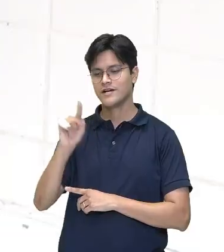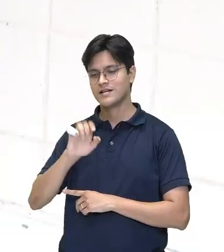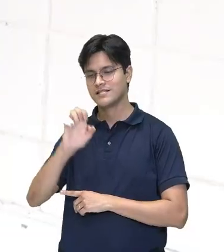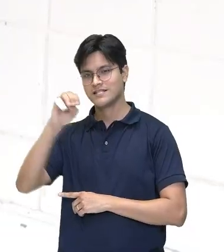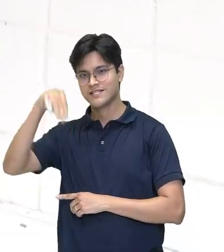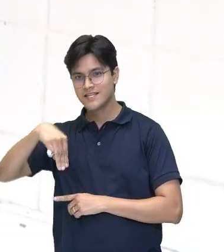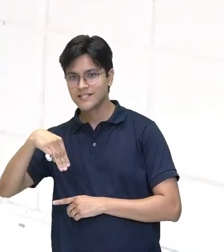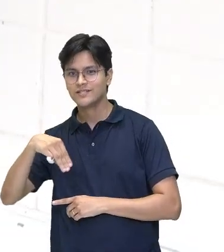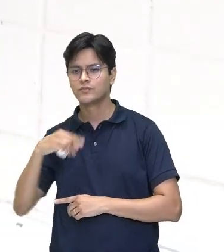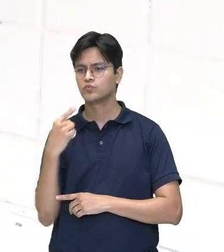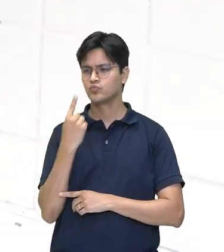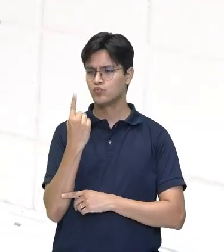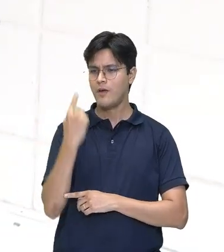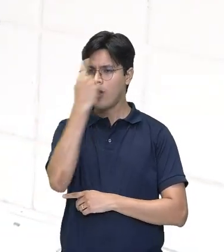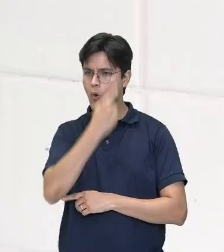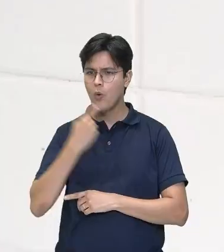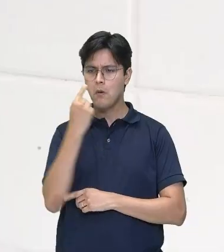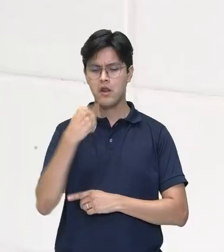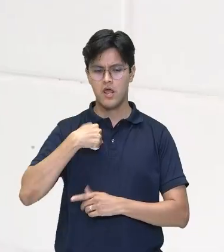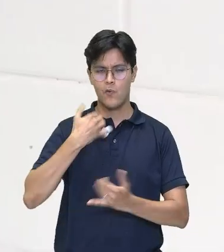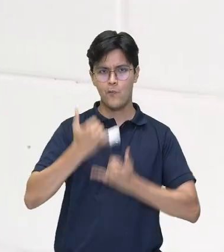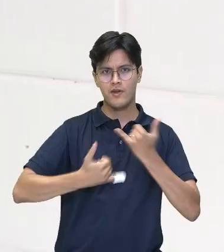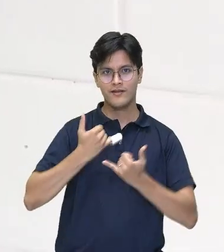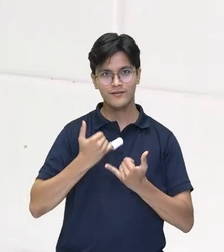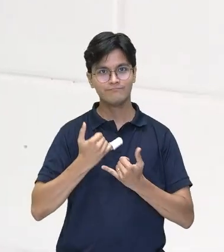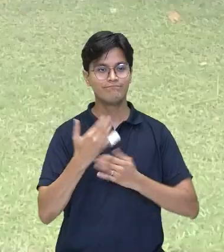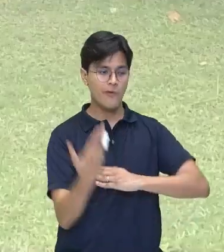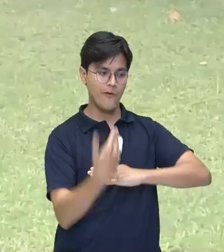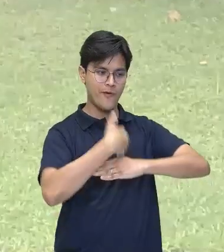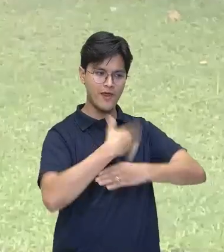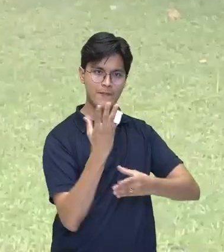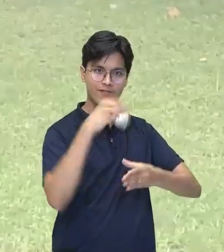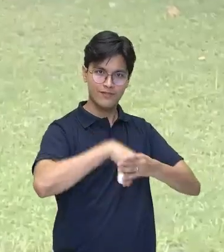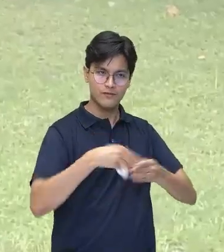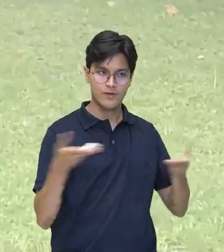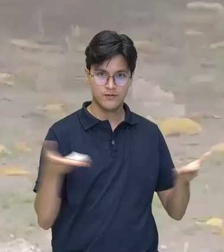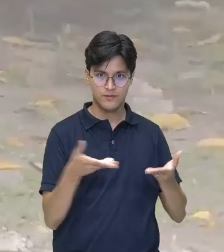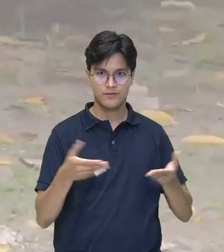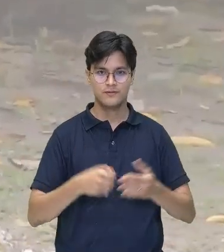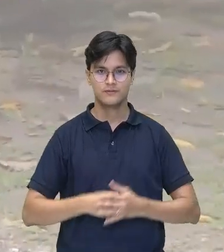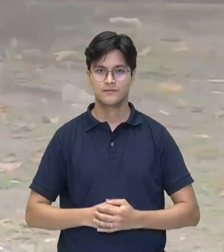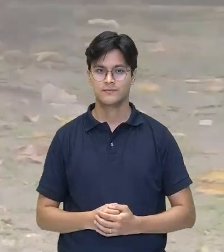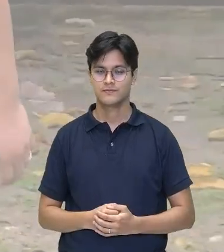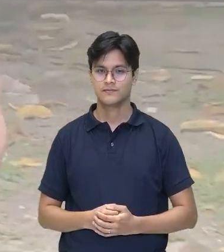brincando. Entra pra dentro agora!